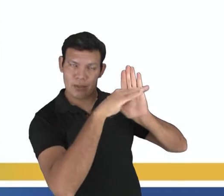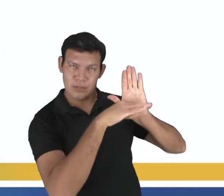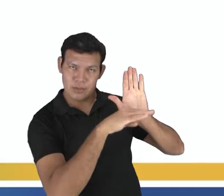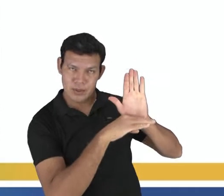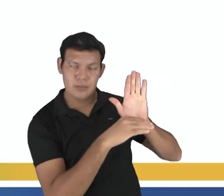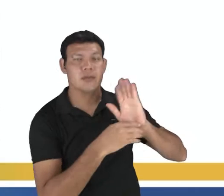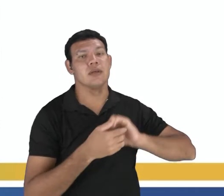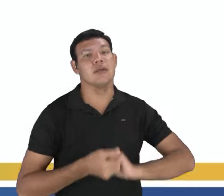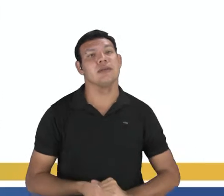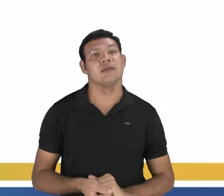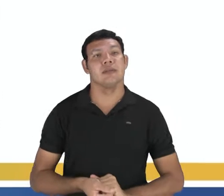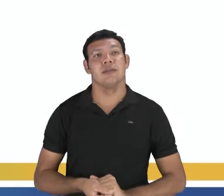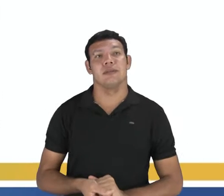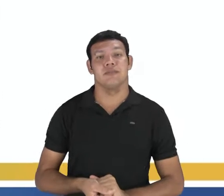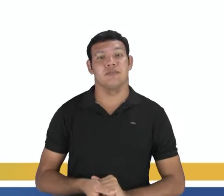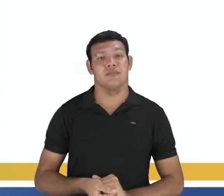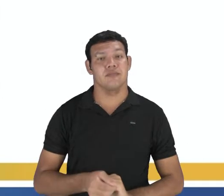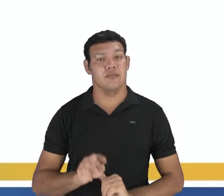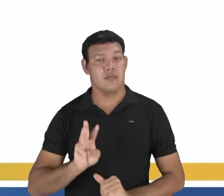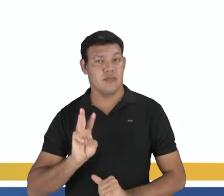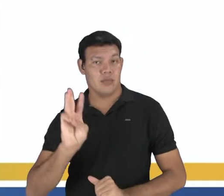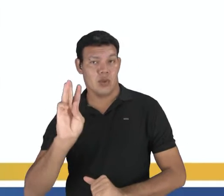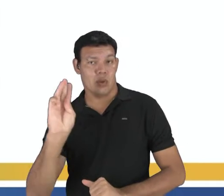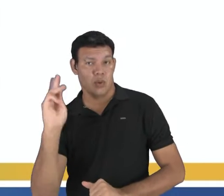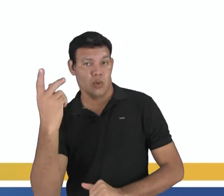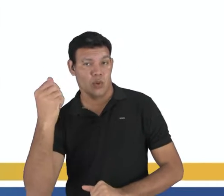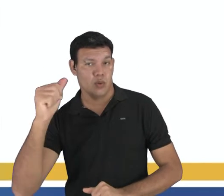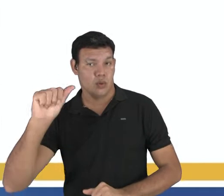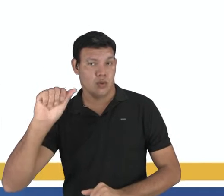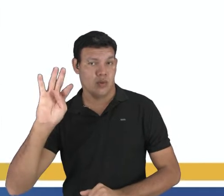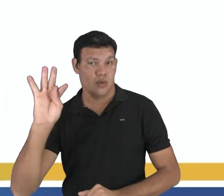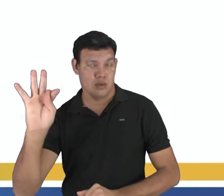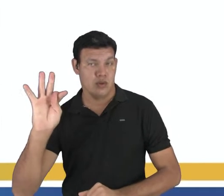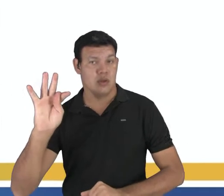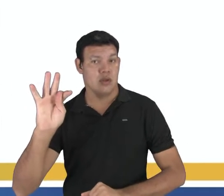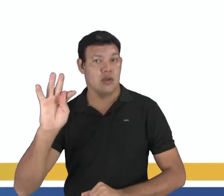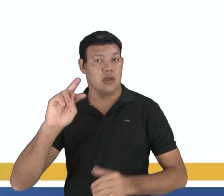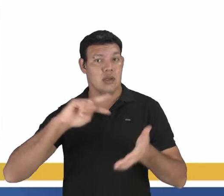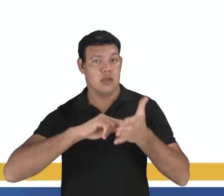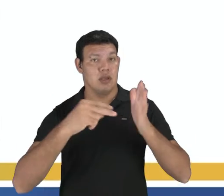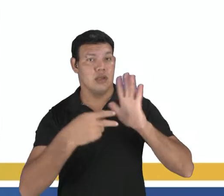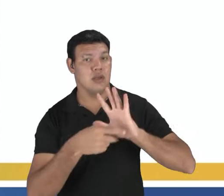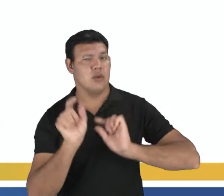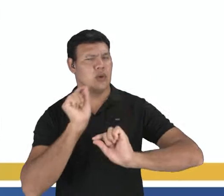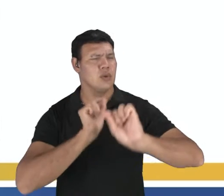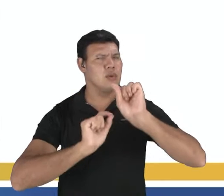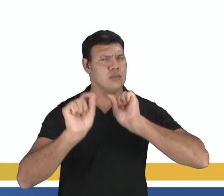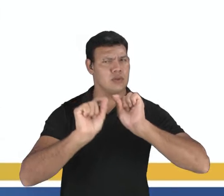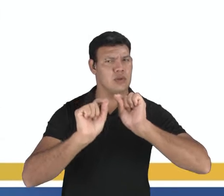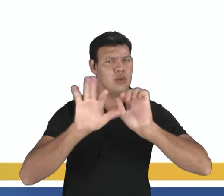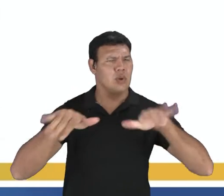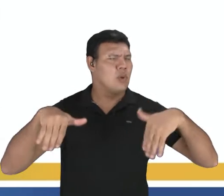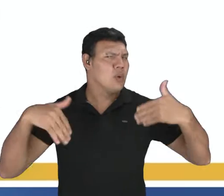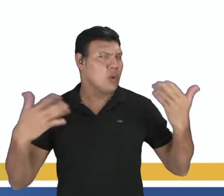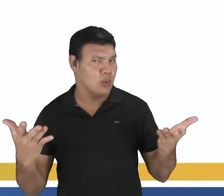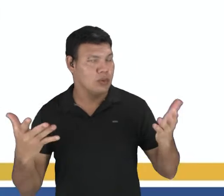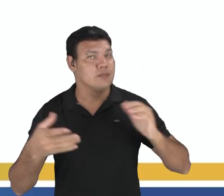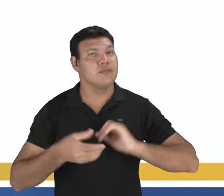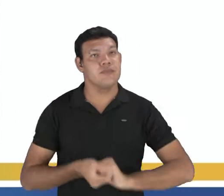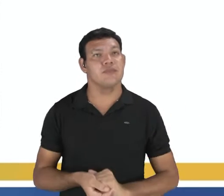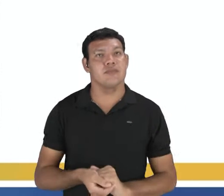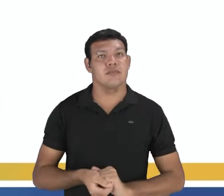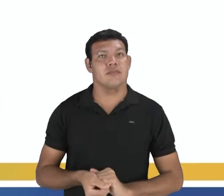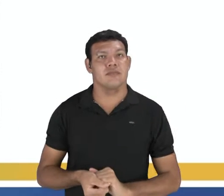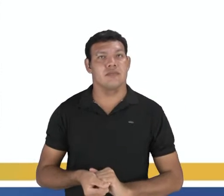bom vamos iniciar pelo what what significa o quê o qual os are you doing